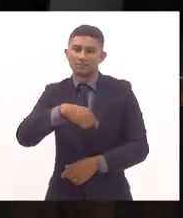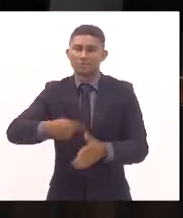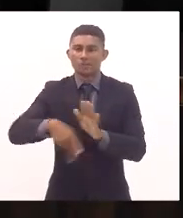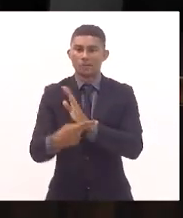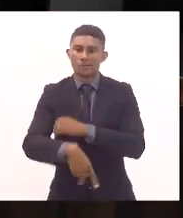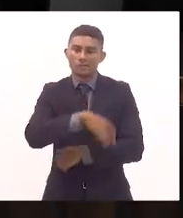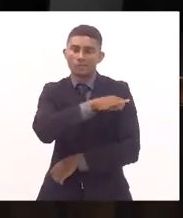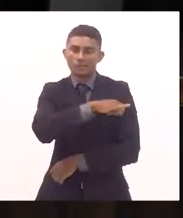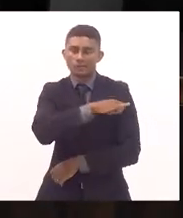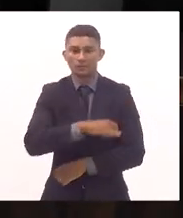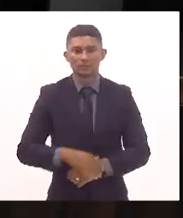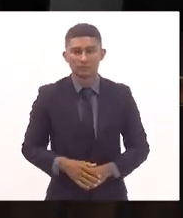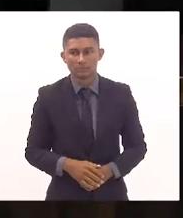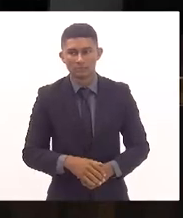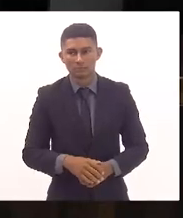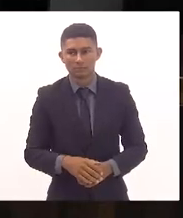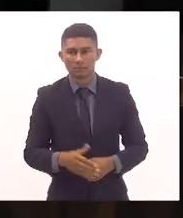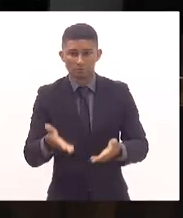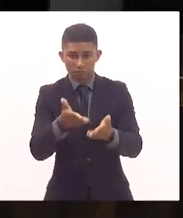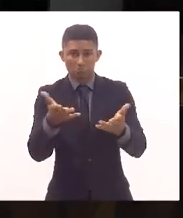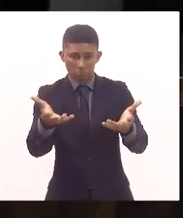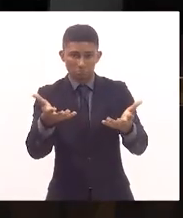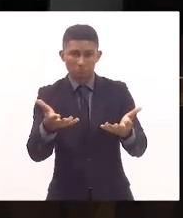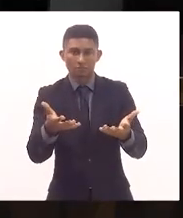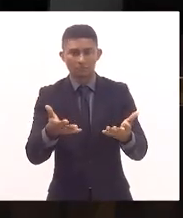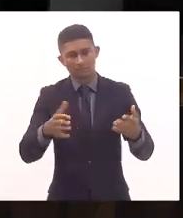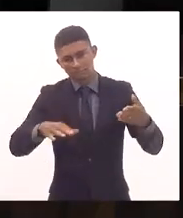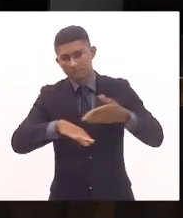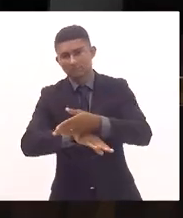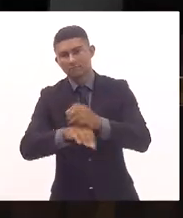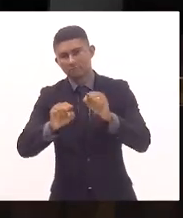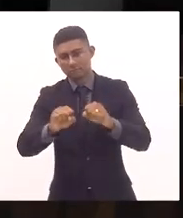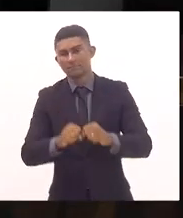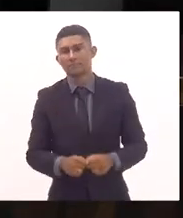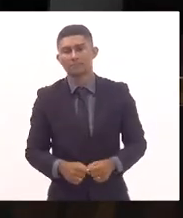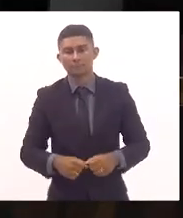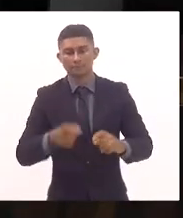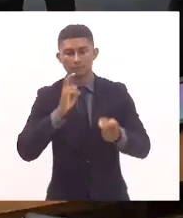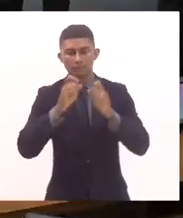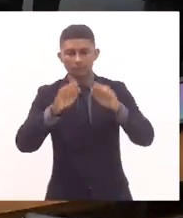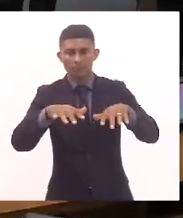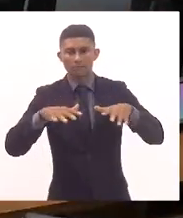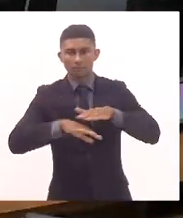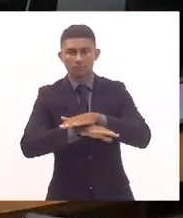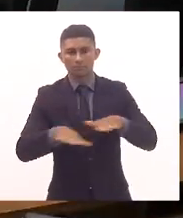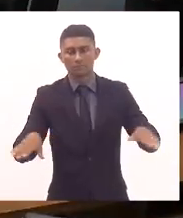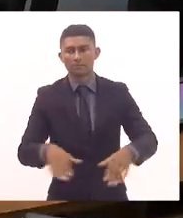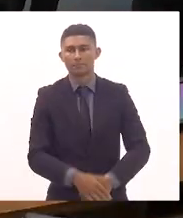Janeiro. E os convidados, se quiserem, podem entrar. Está encerrada a sessão.